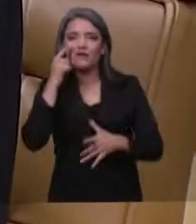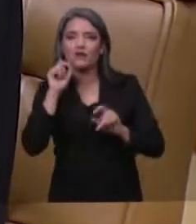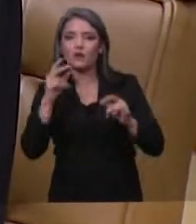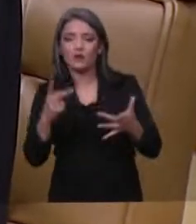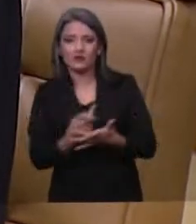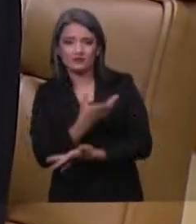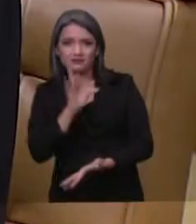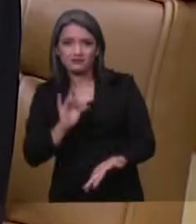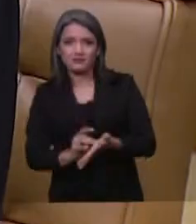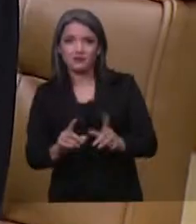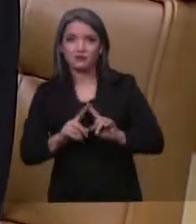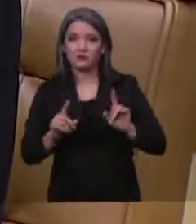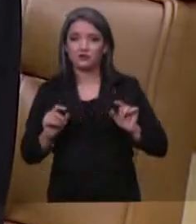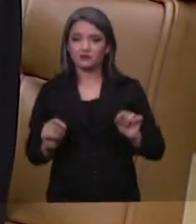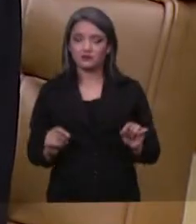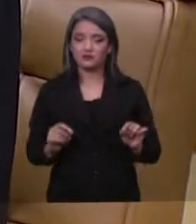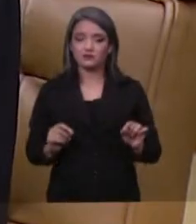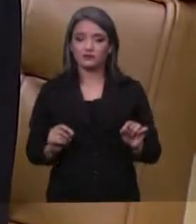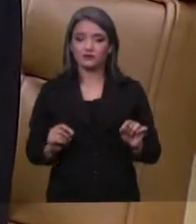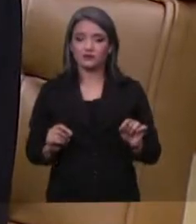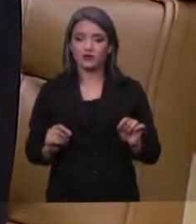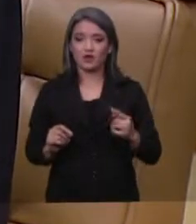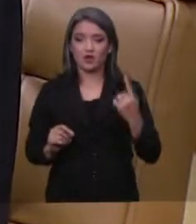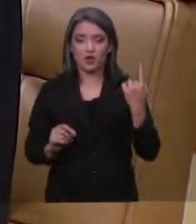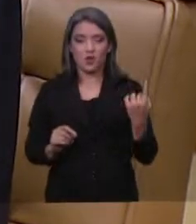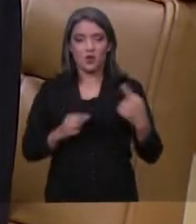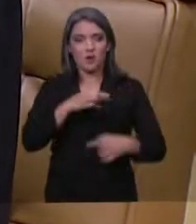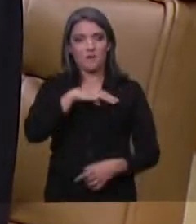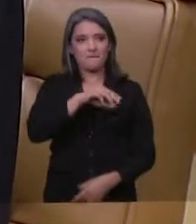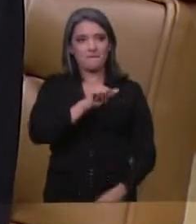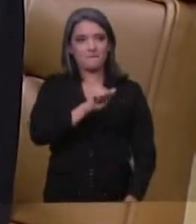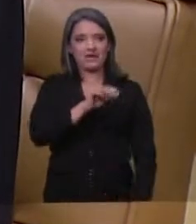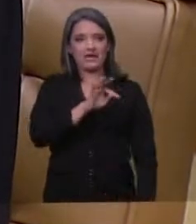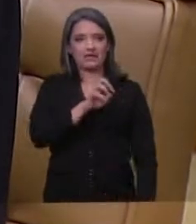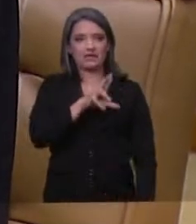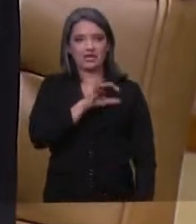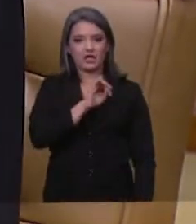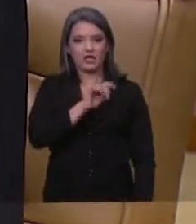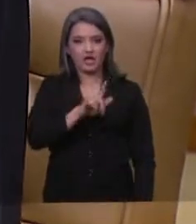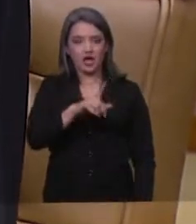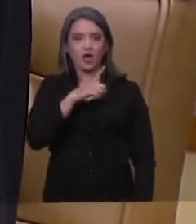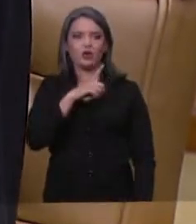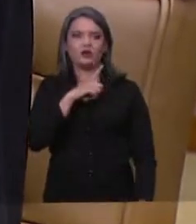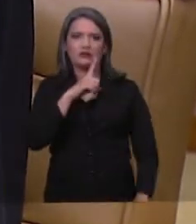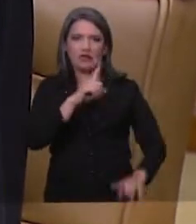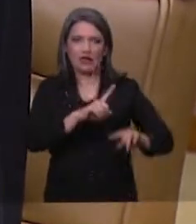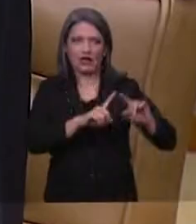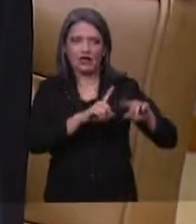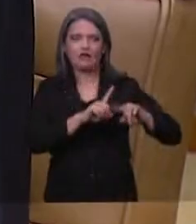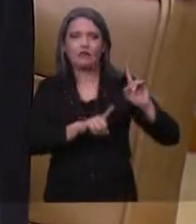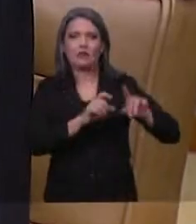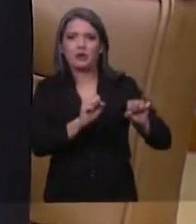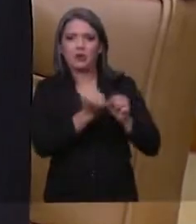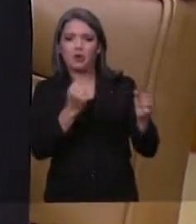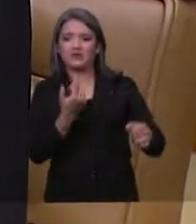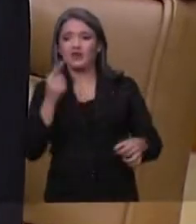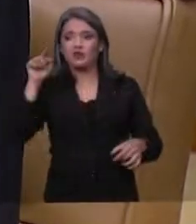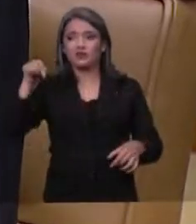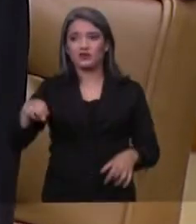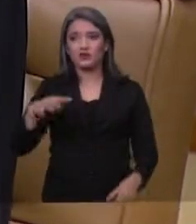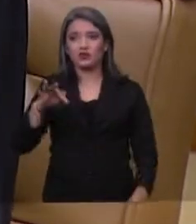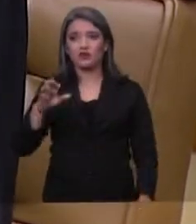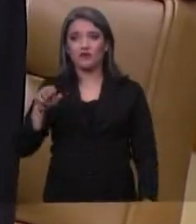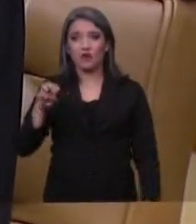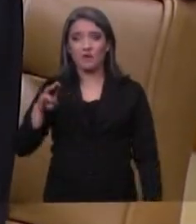Com efeito, enquanto no primeiro a pluralidade de delitos e ofensas a bens jurídicos por meio de várias condutas, no segundo ocorre a mesma pluralidade de